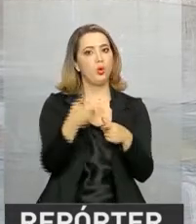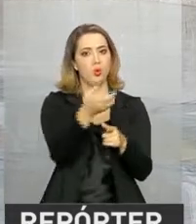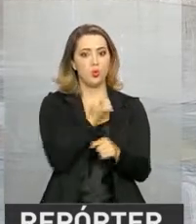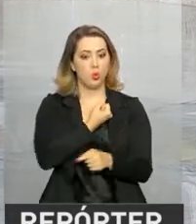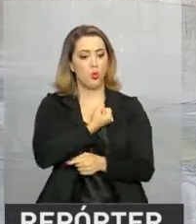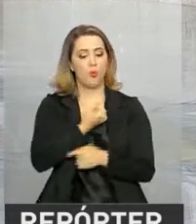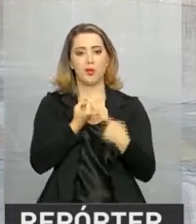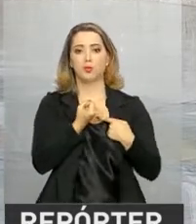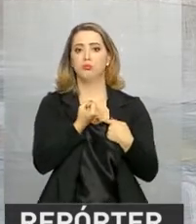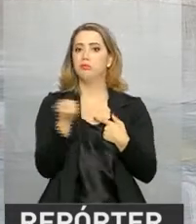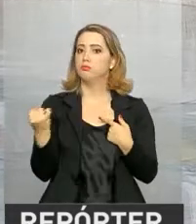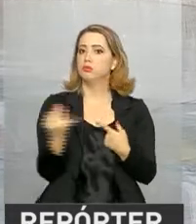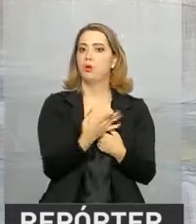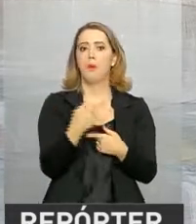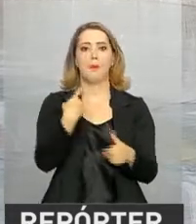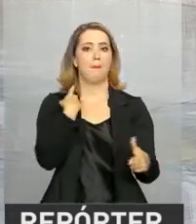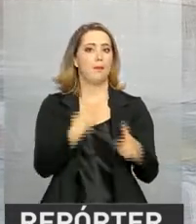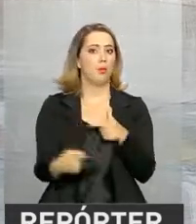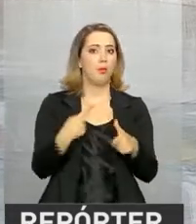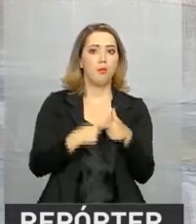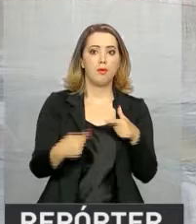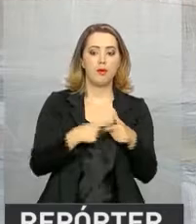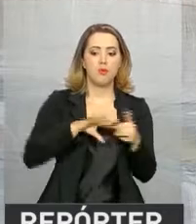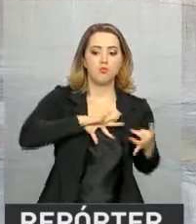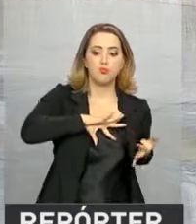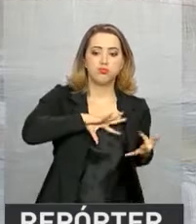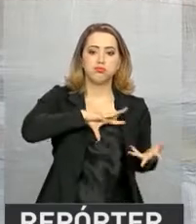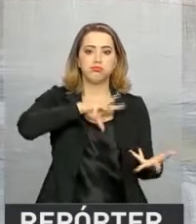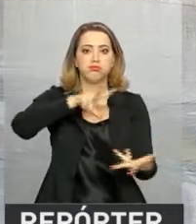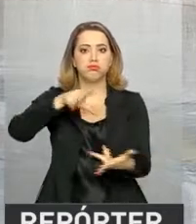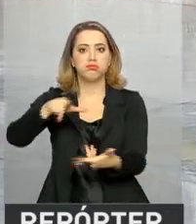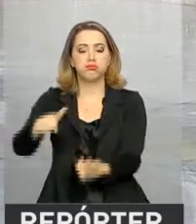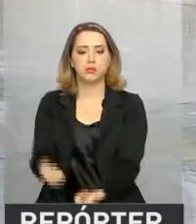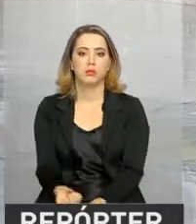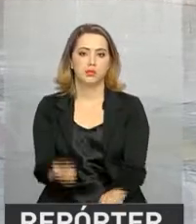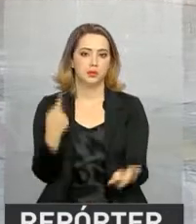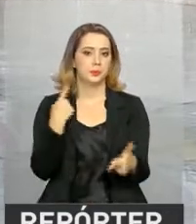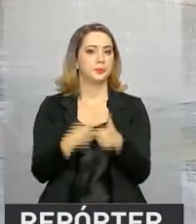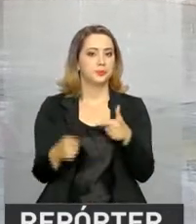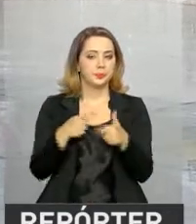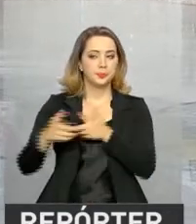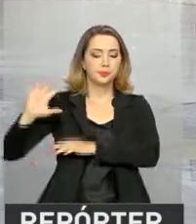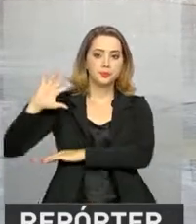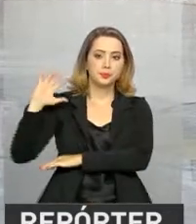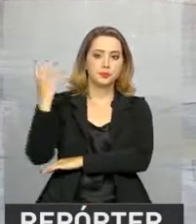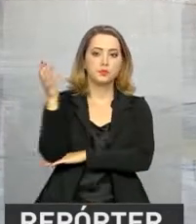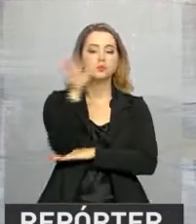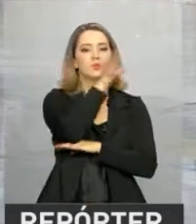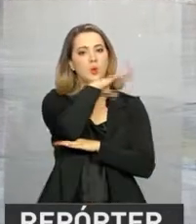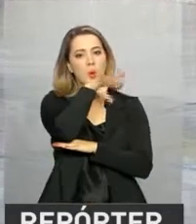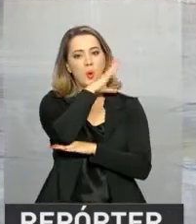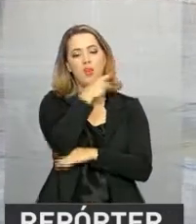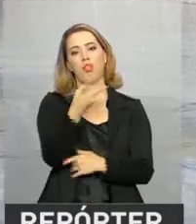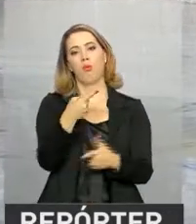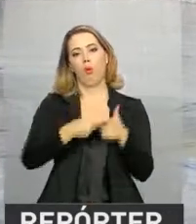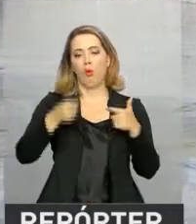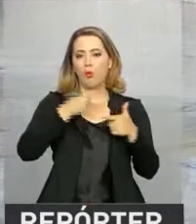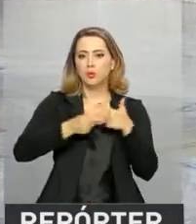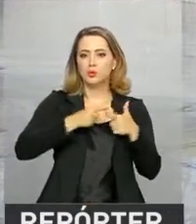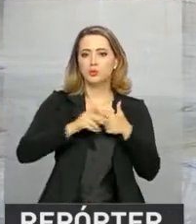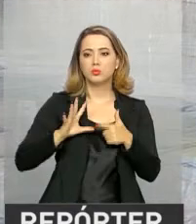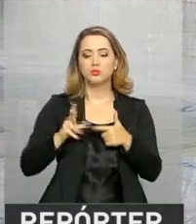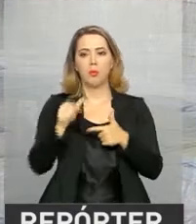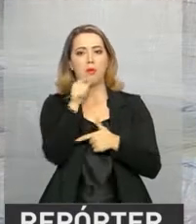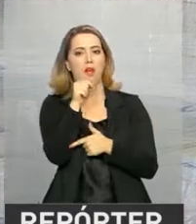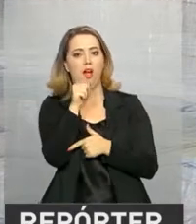considerado um dos maiores do mundo eo maior do brasil pelo impacto a fauna flora recursos hídricos e essas